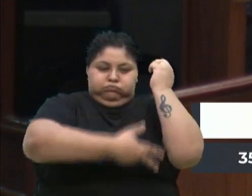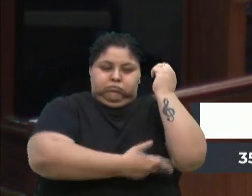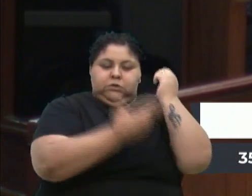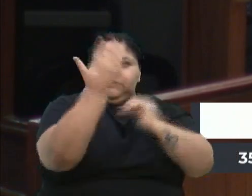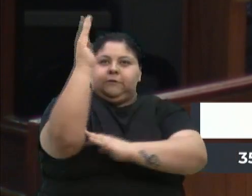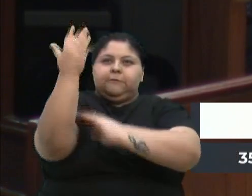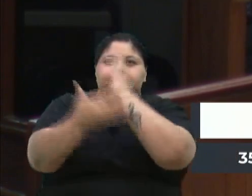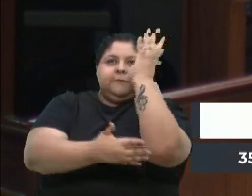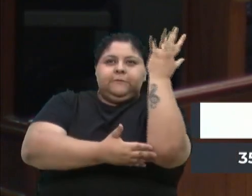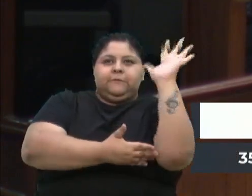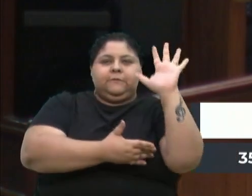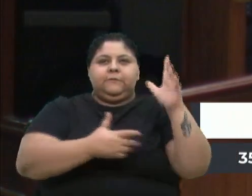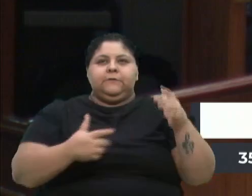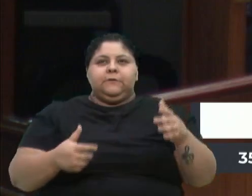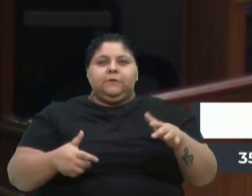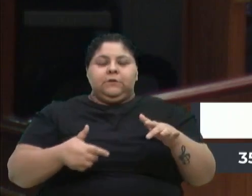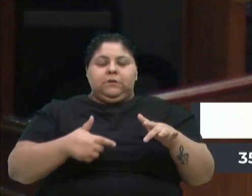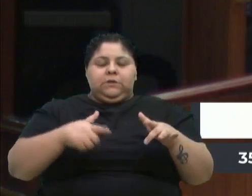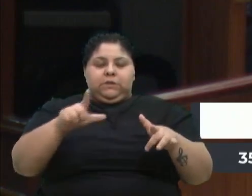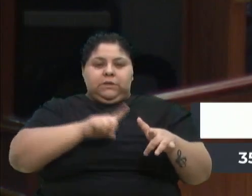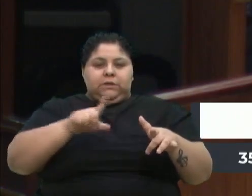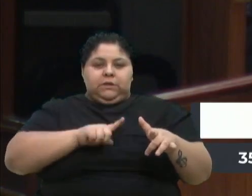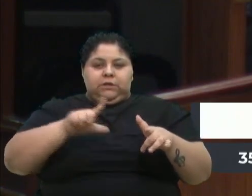e de recolocação de paralelepípedos.